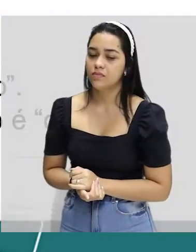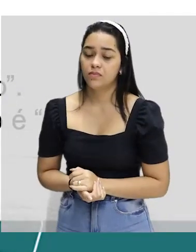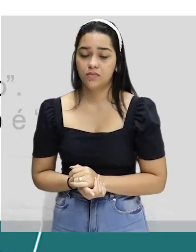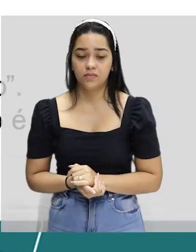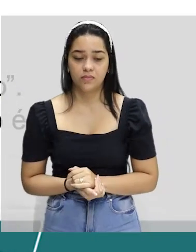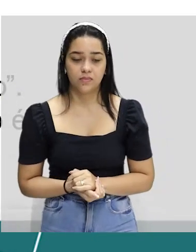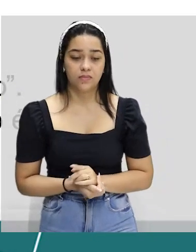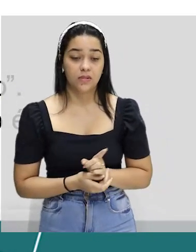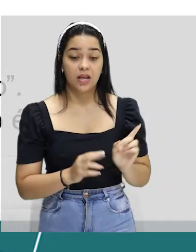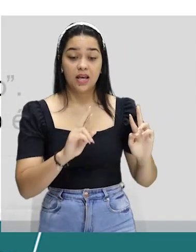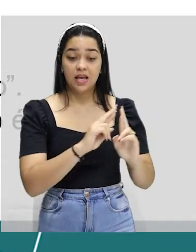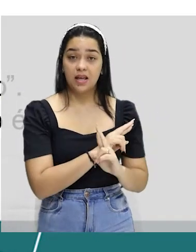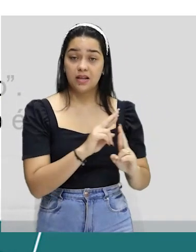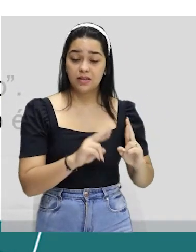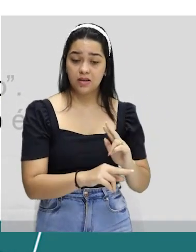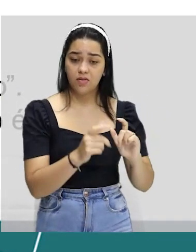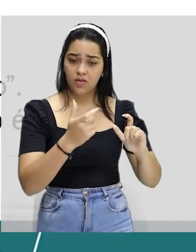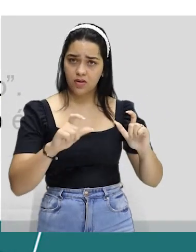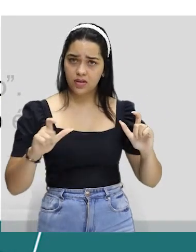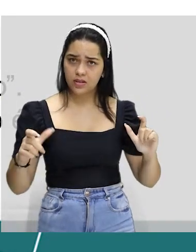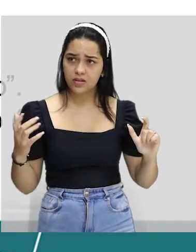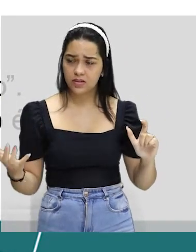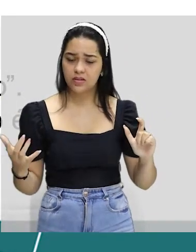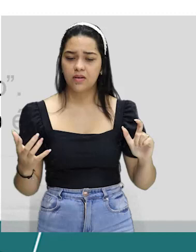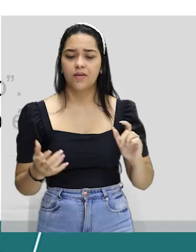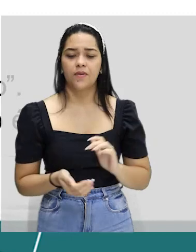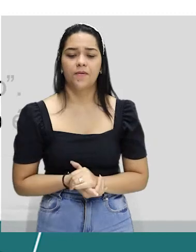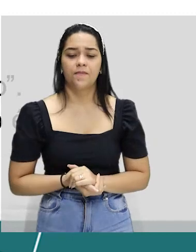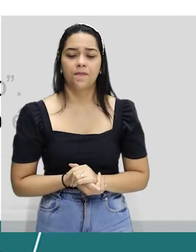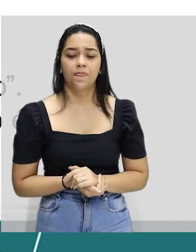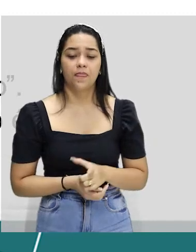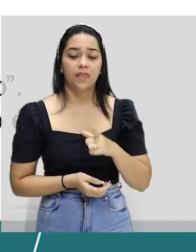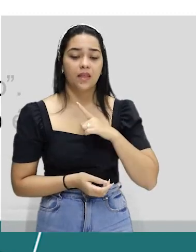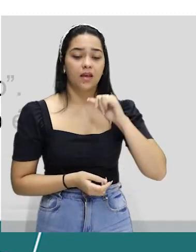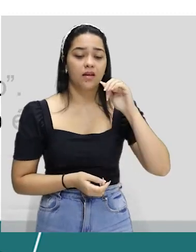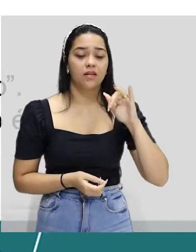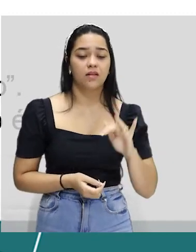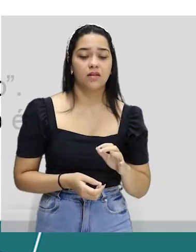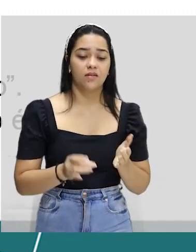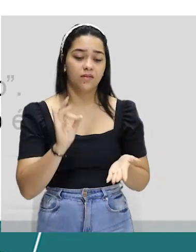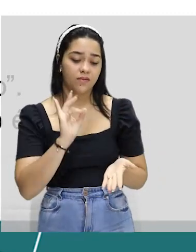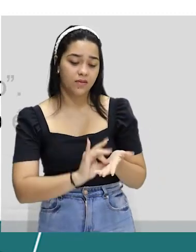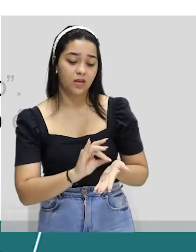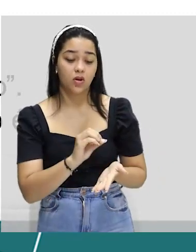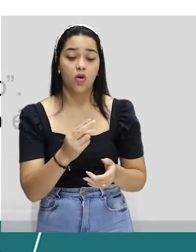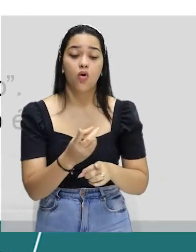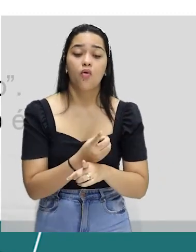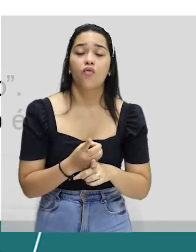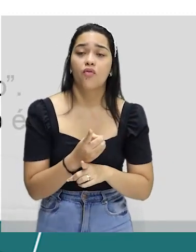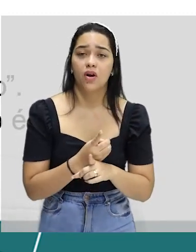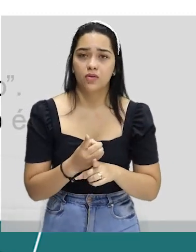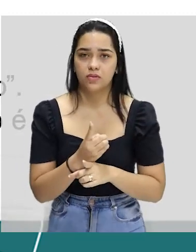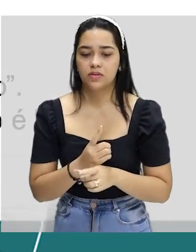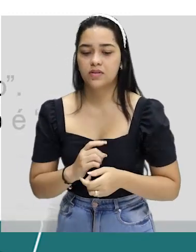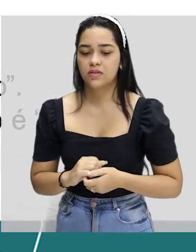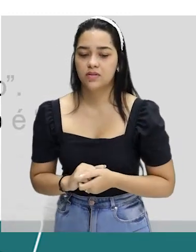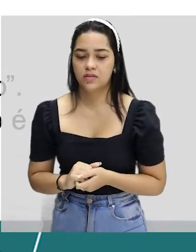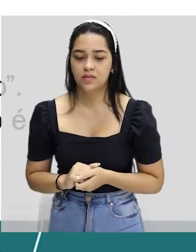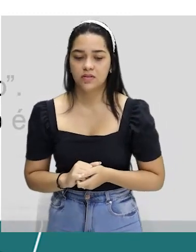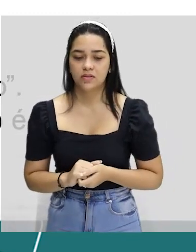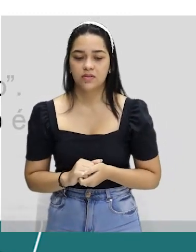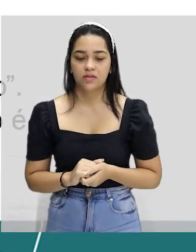Agora aqui, ó. Em relação à oração, abaixo, julgue as alternativas, verdadeiras ou falsas.